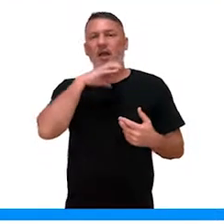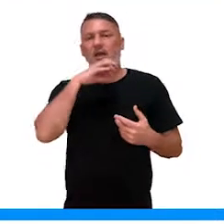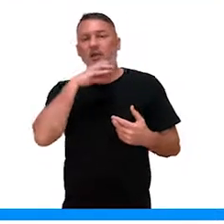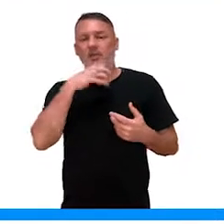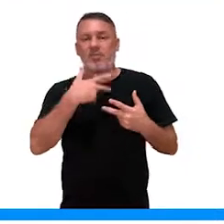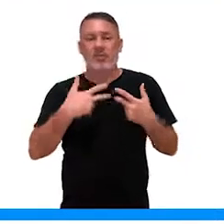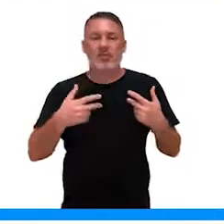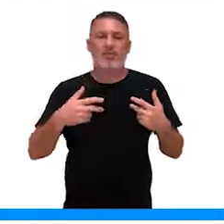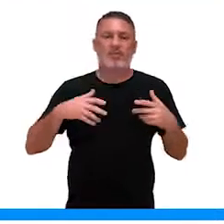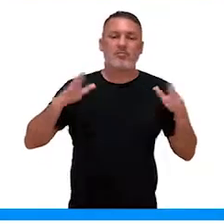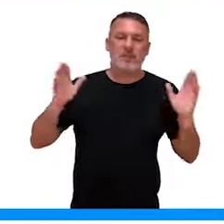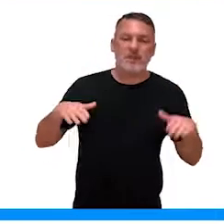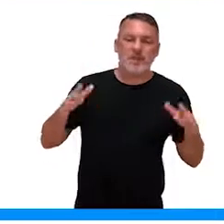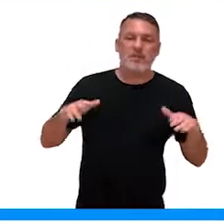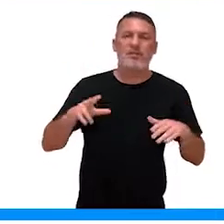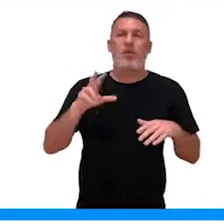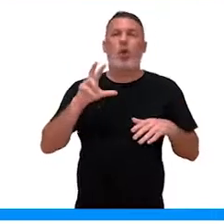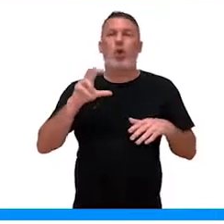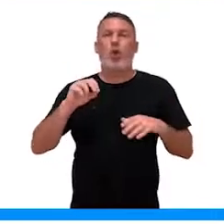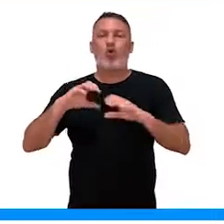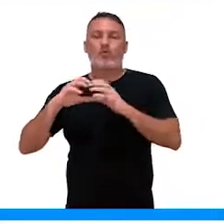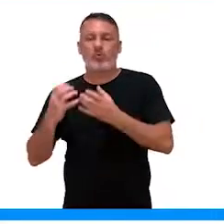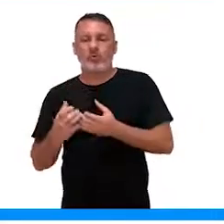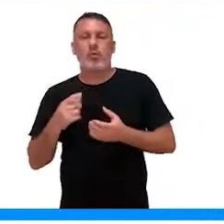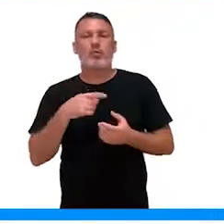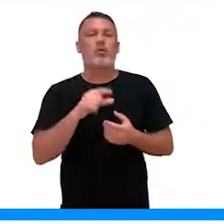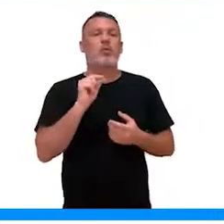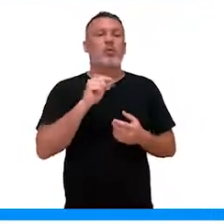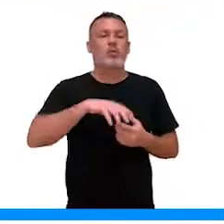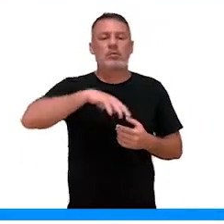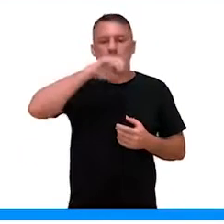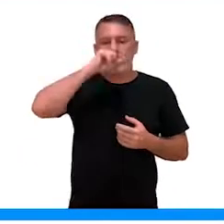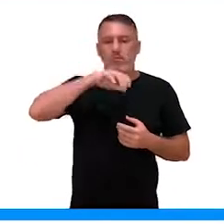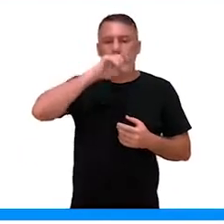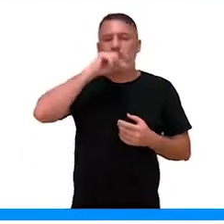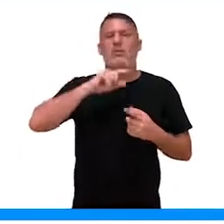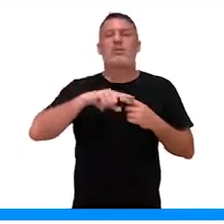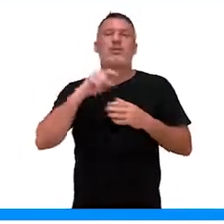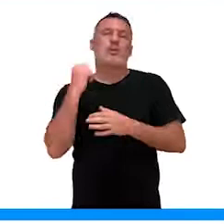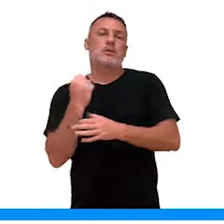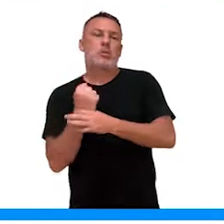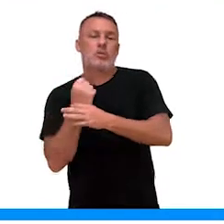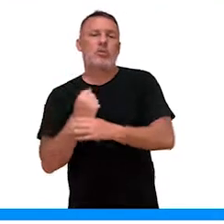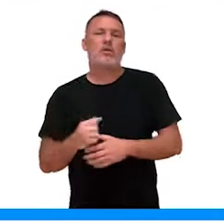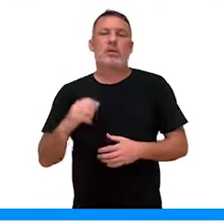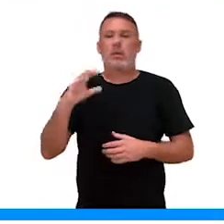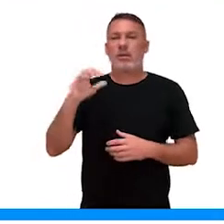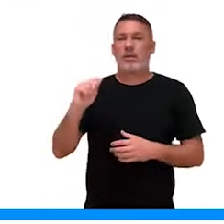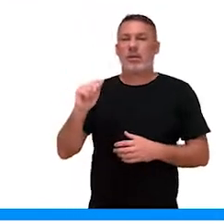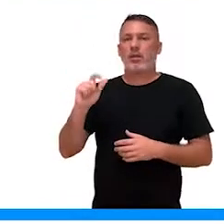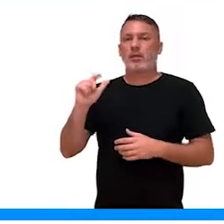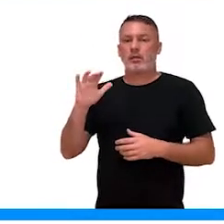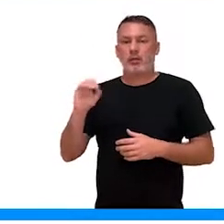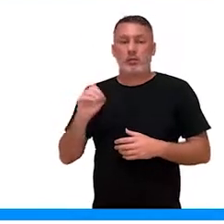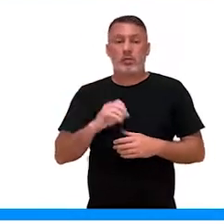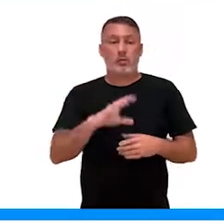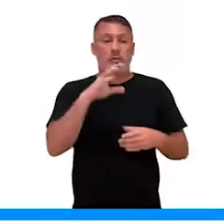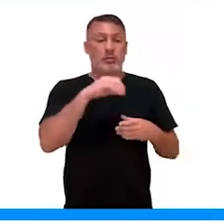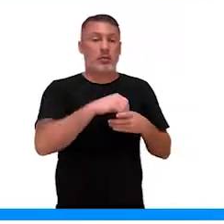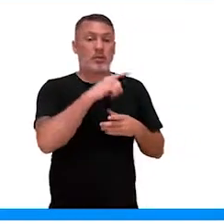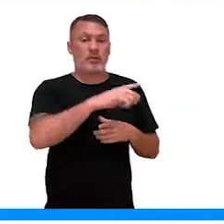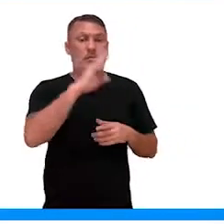têm função respiratória, absorção, cálcio, proteção. O córion ele está